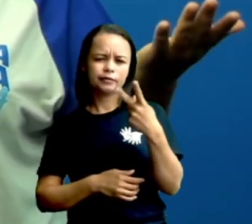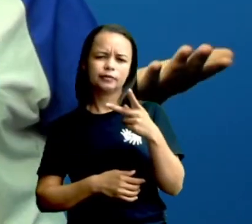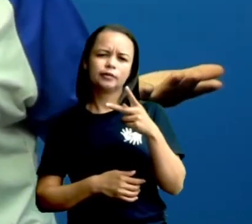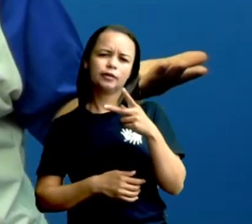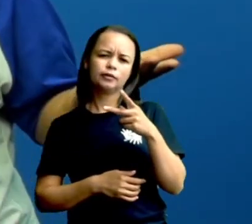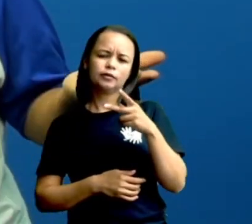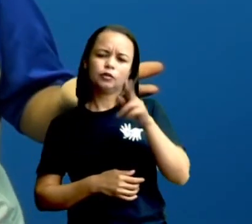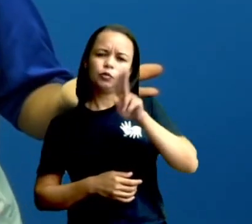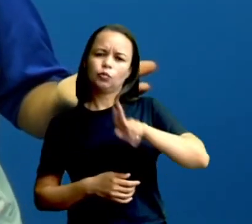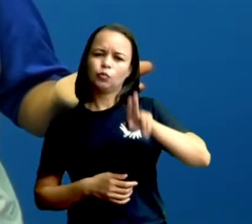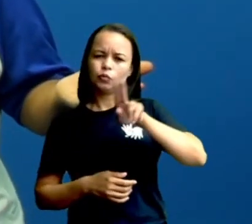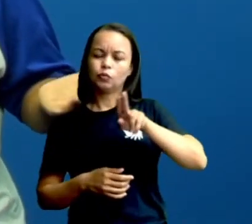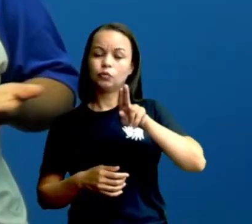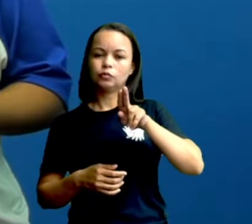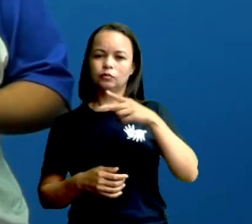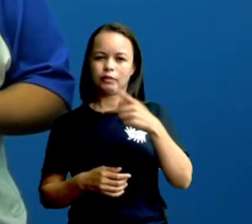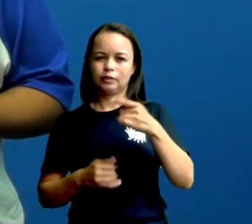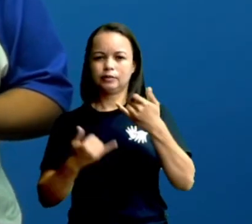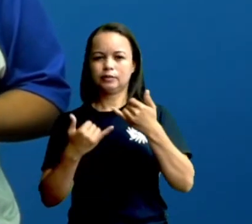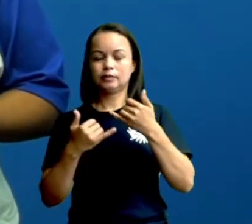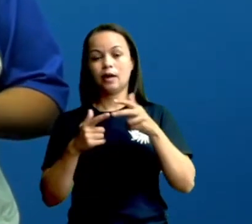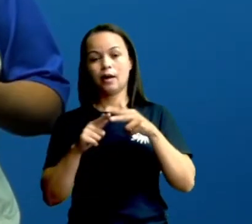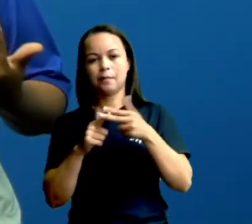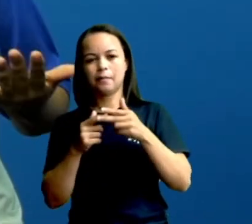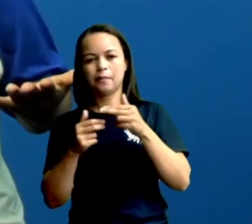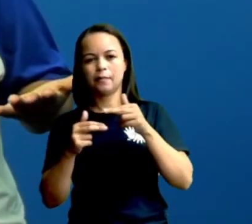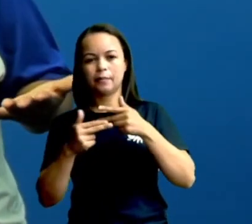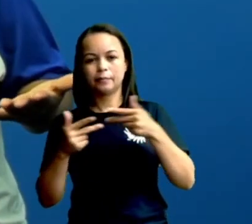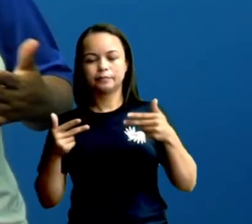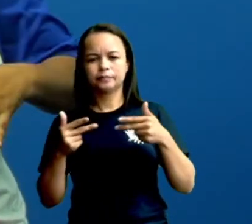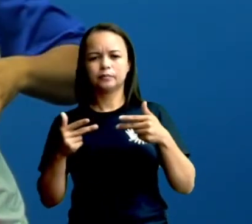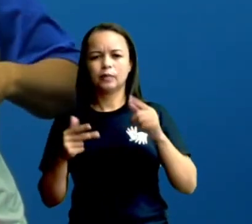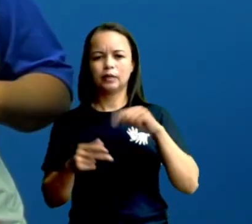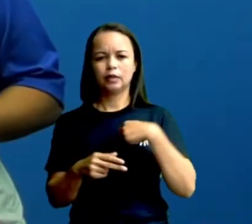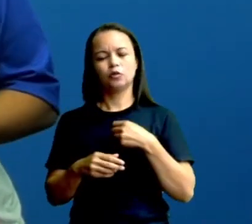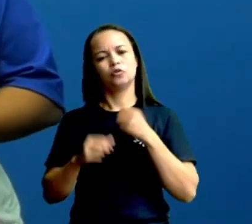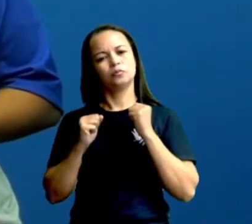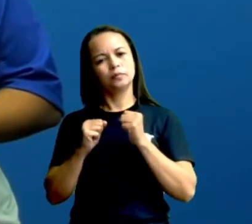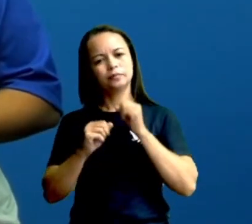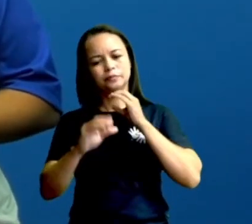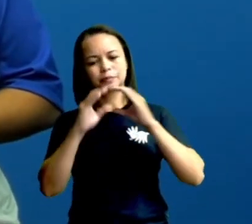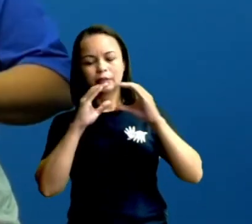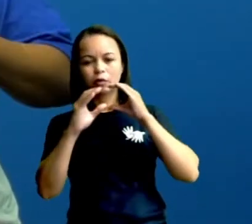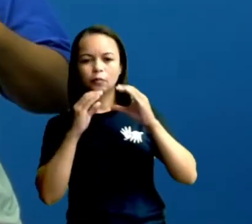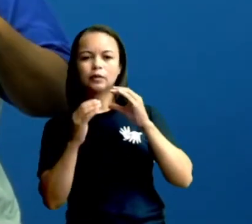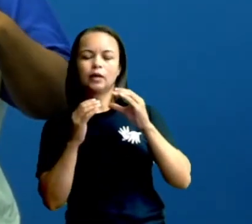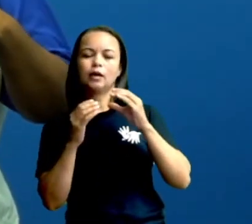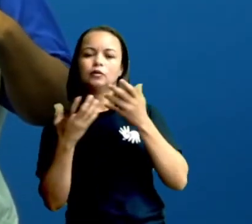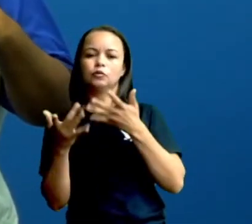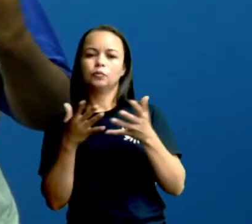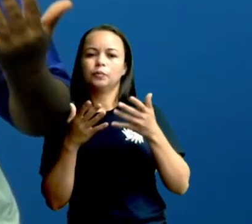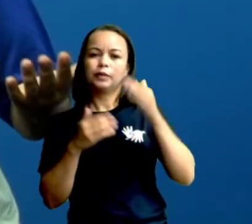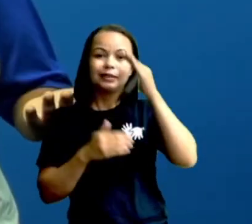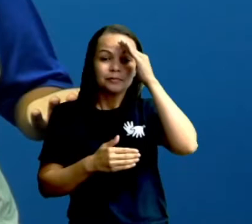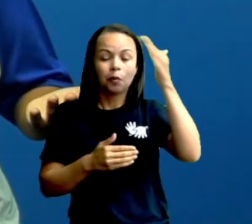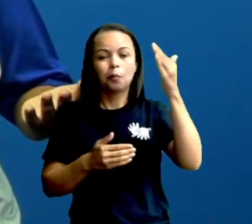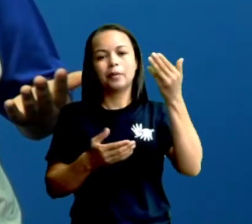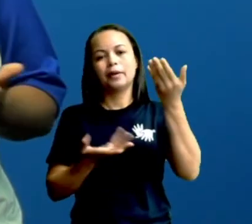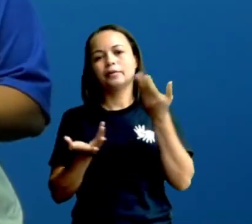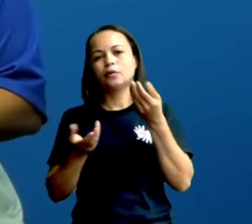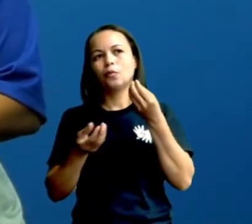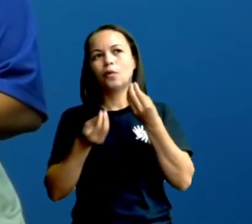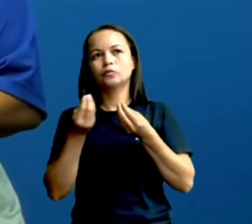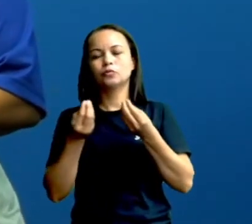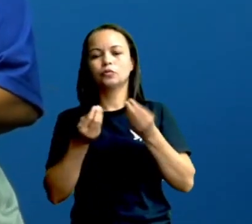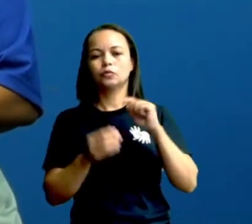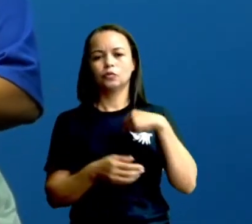foi importante esses aparelhos, né? Para que a gente pudesse nos comunicar, principalmente nos lockdowns, onde não deveríamos sair de casa,